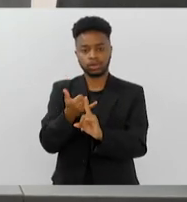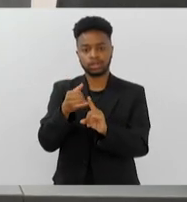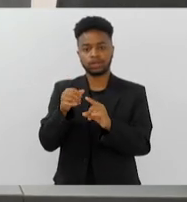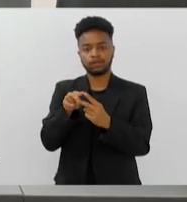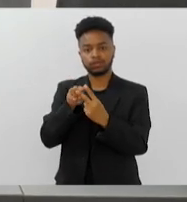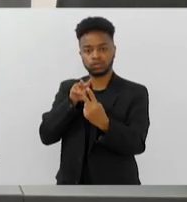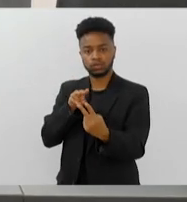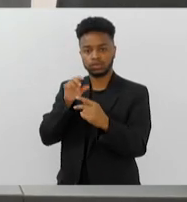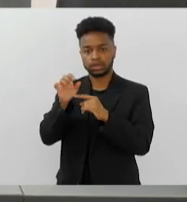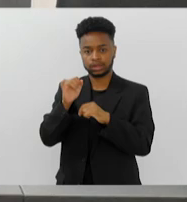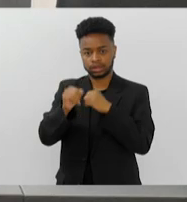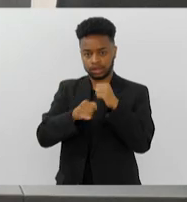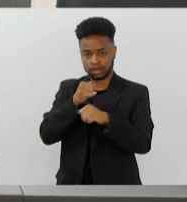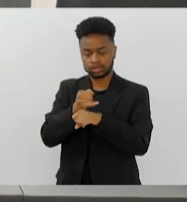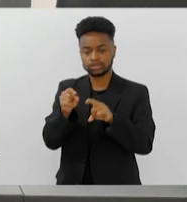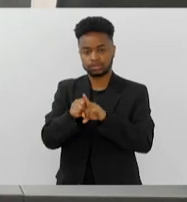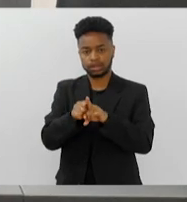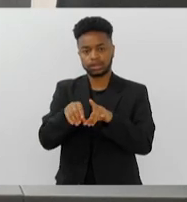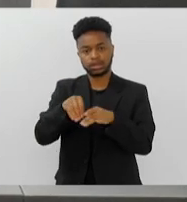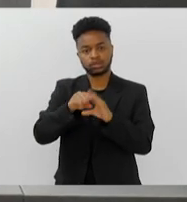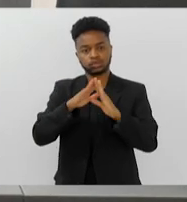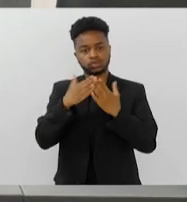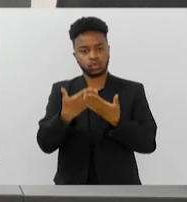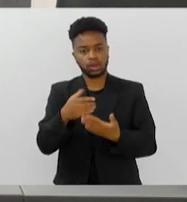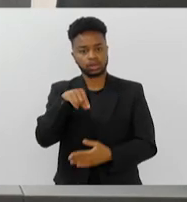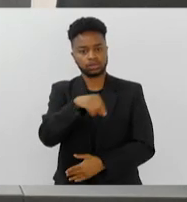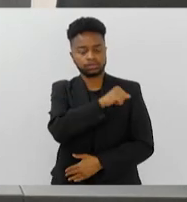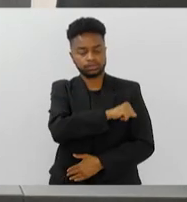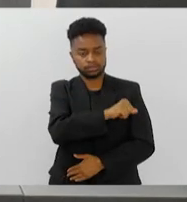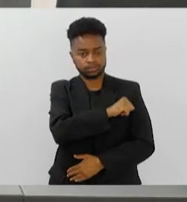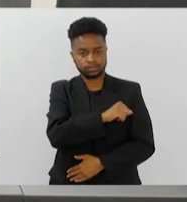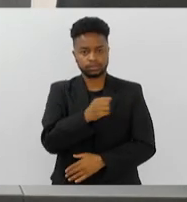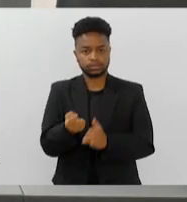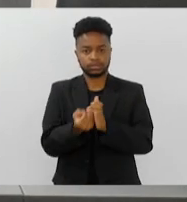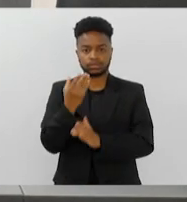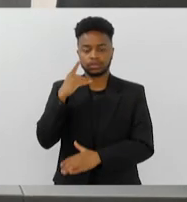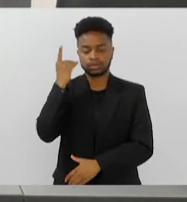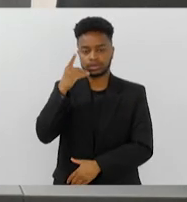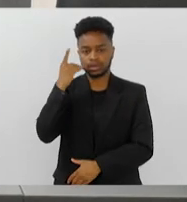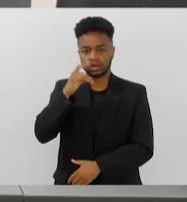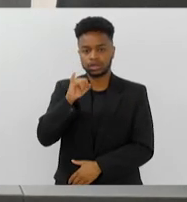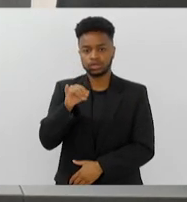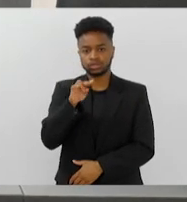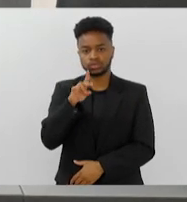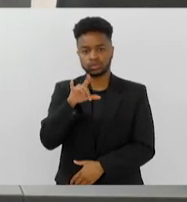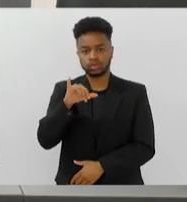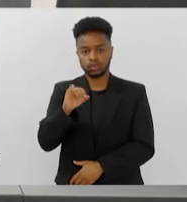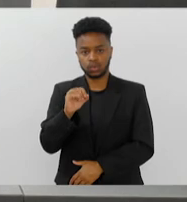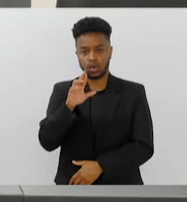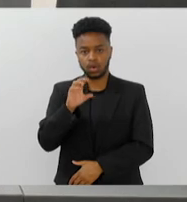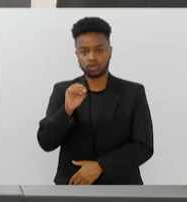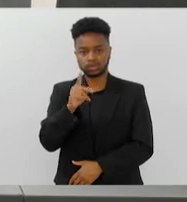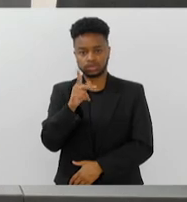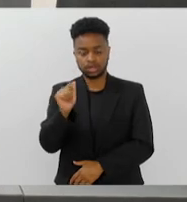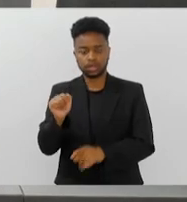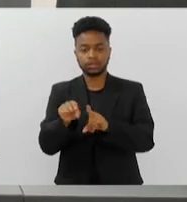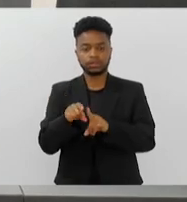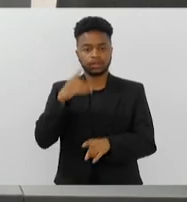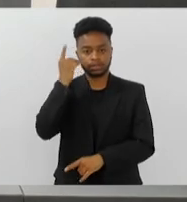públicas da rede estadual do Rio de Janeiro, de autoria do deputado Júlio Rocha e da deputada Renata